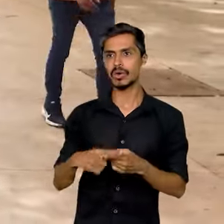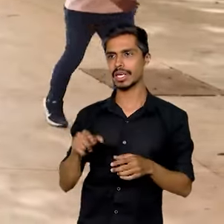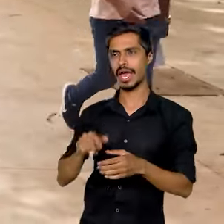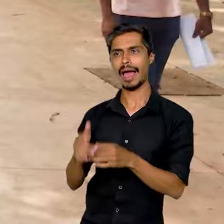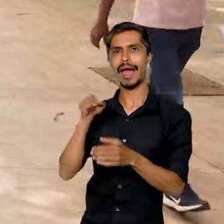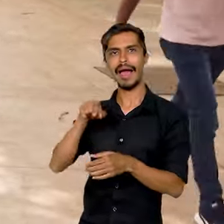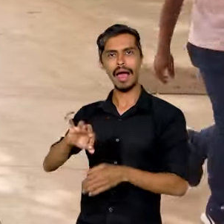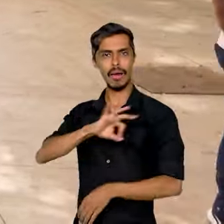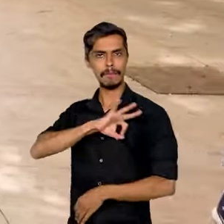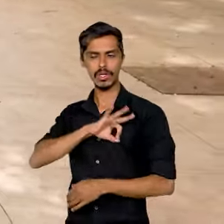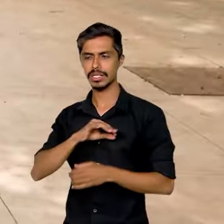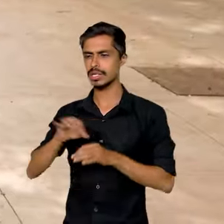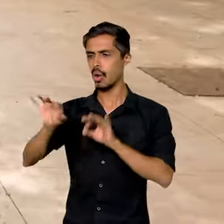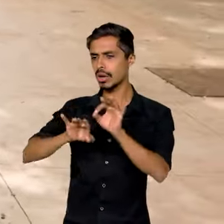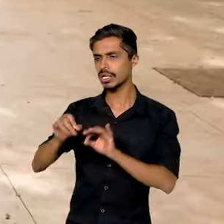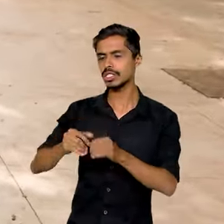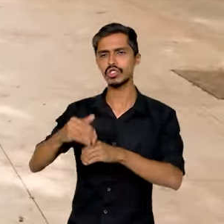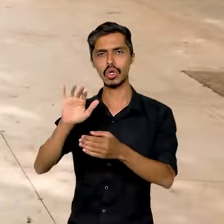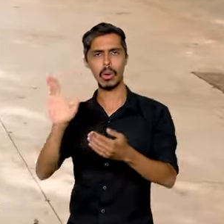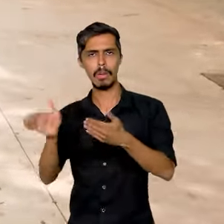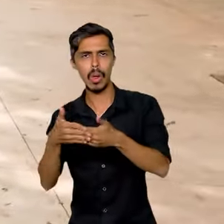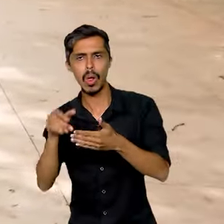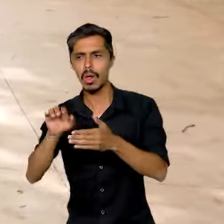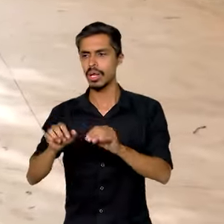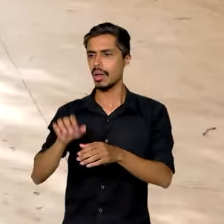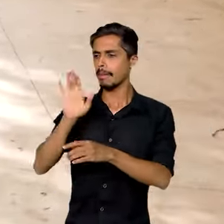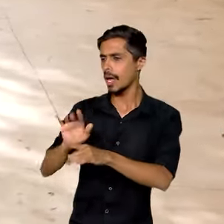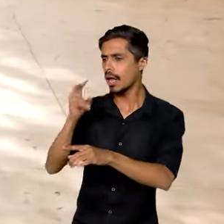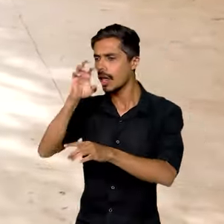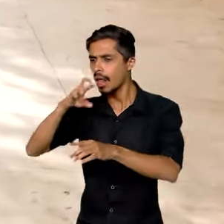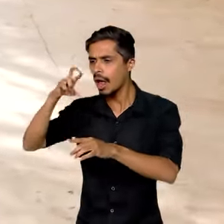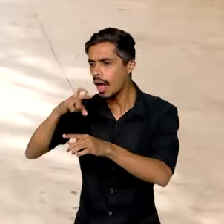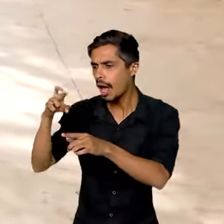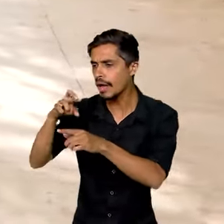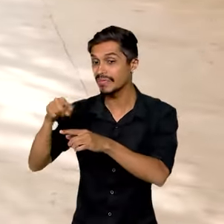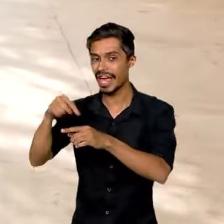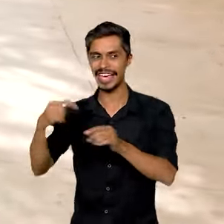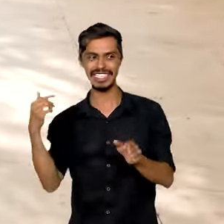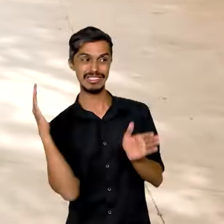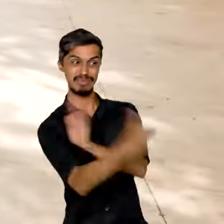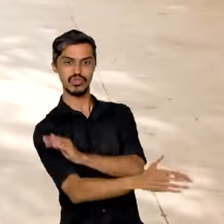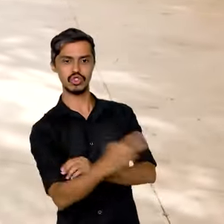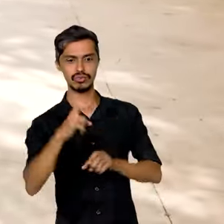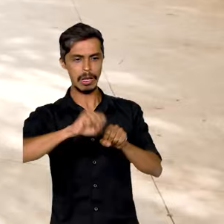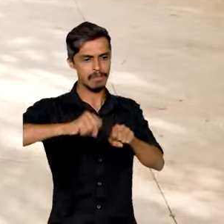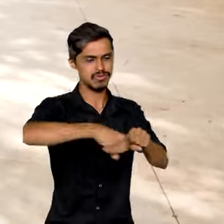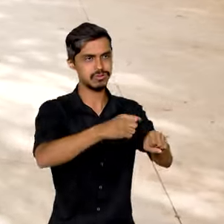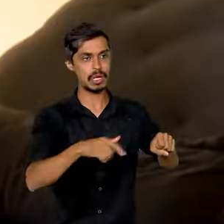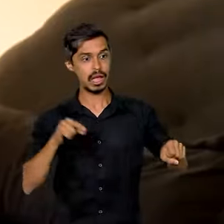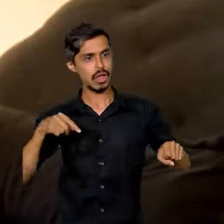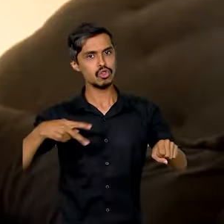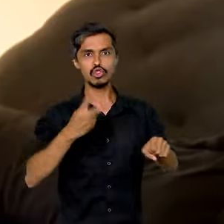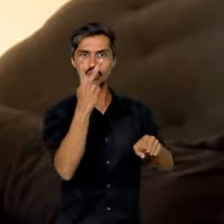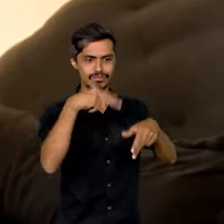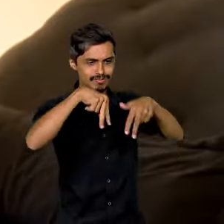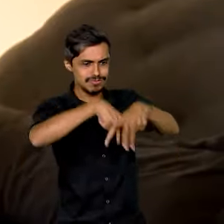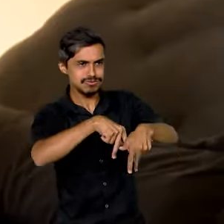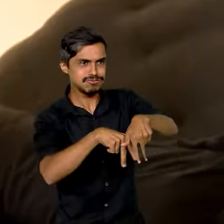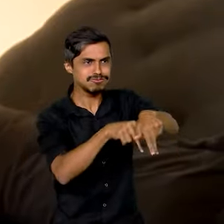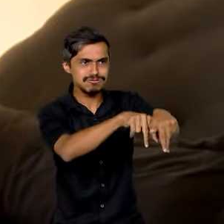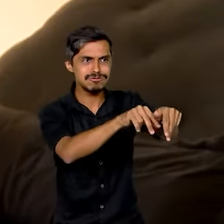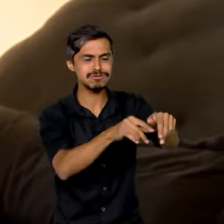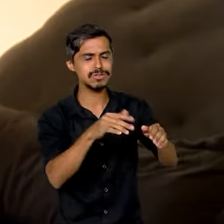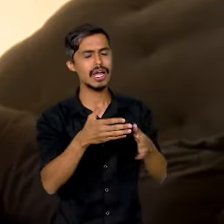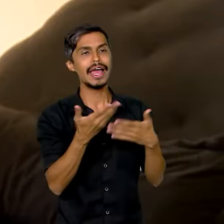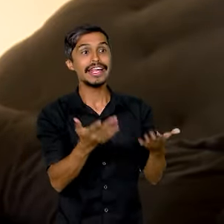Norte, que é uma região administrativa aqui do DF. Gustavo foi atingido por um tiro disparado por um policial militar. O amigo que estava com